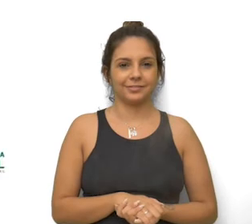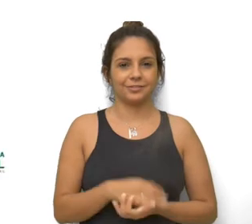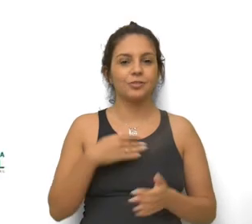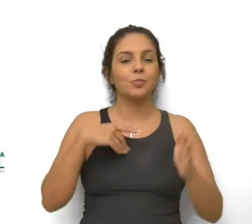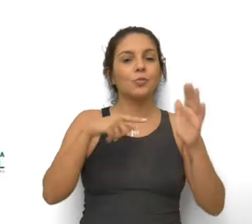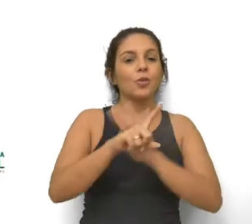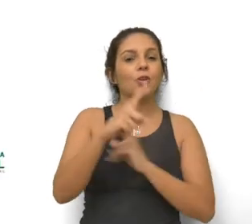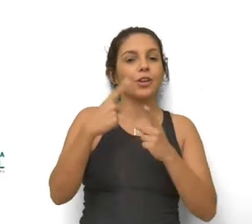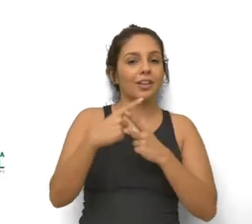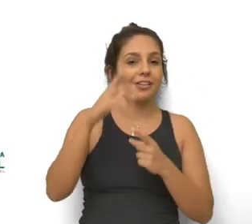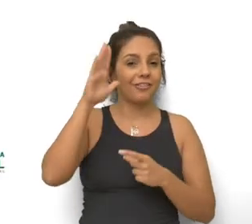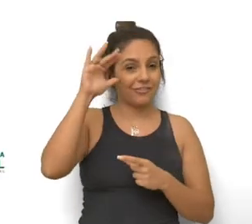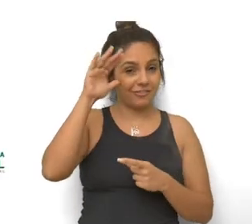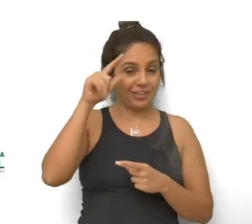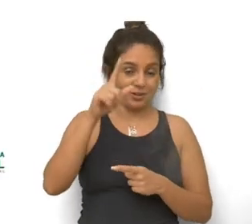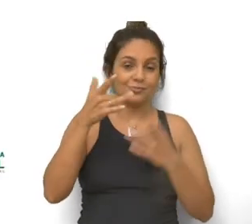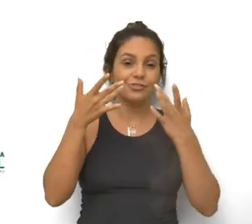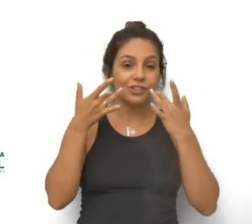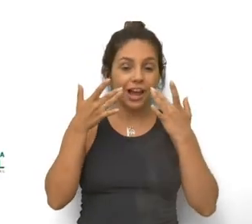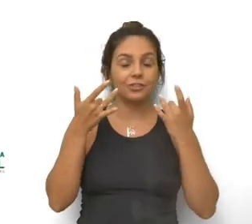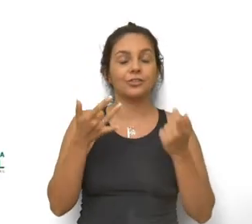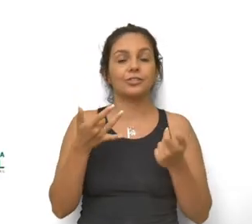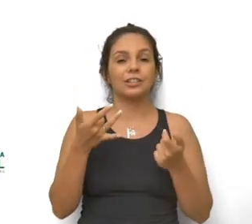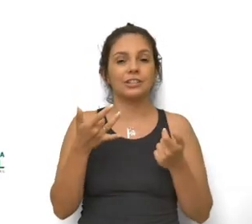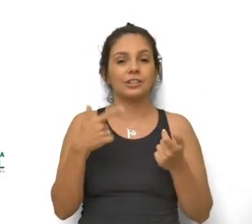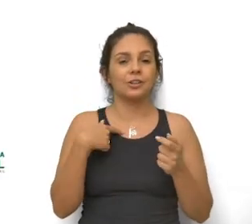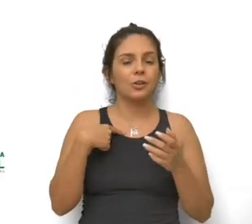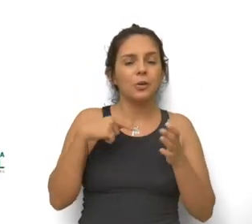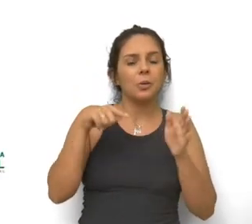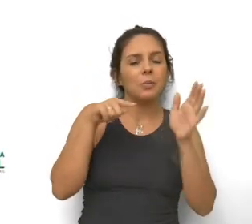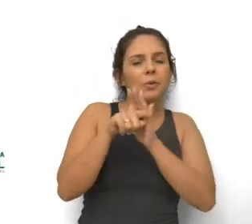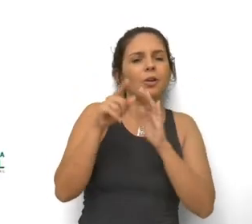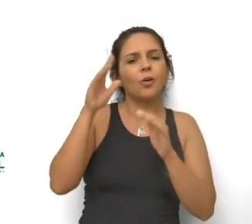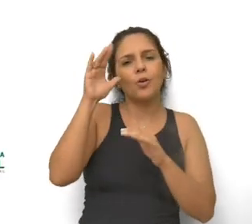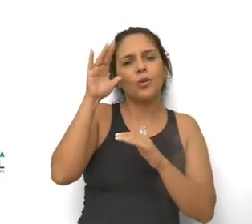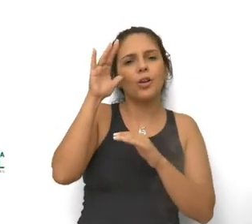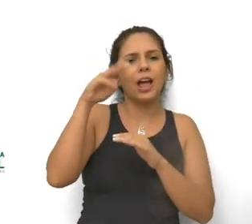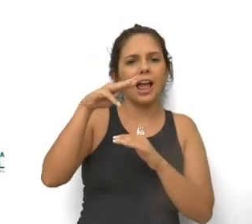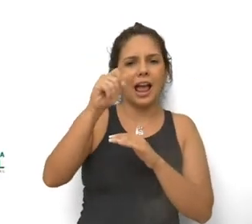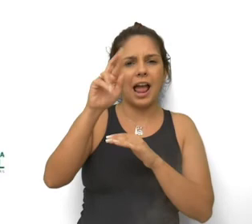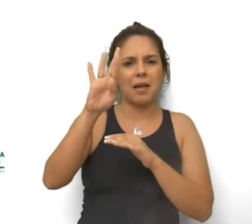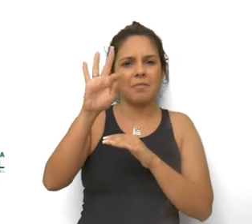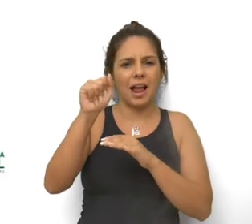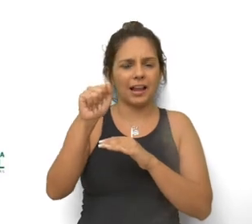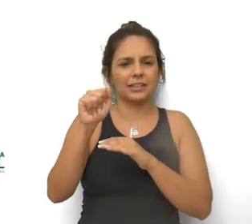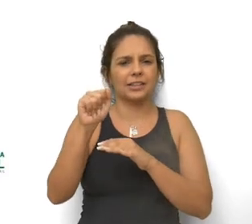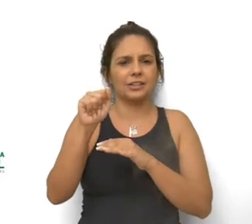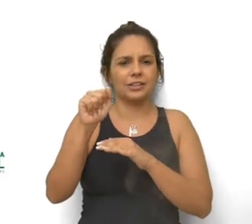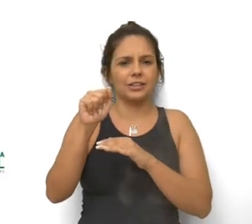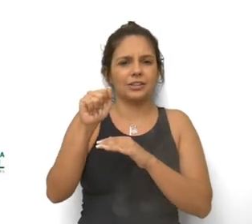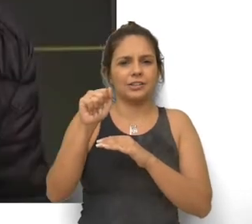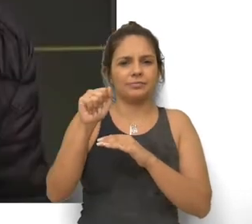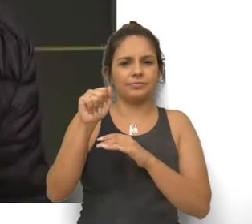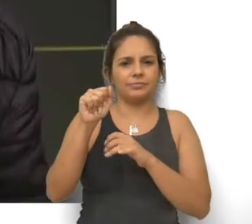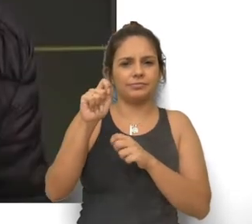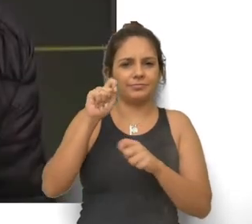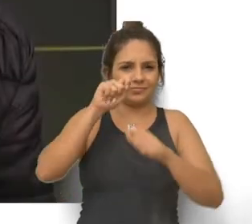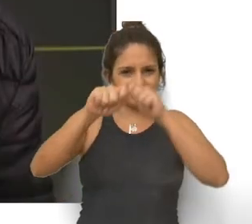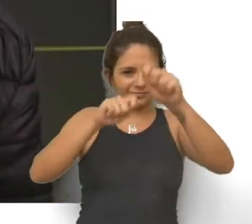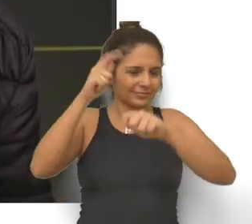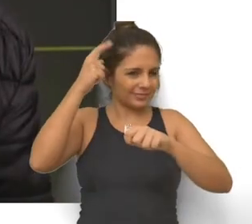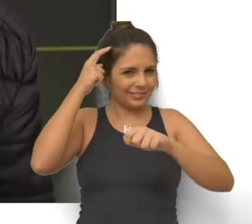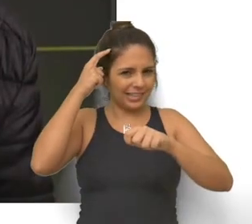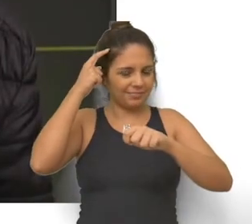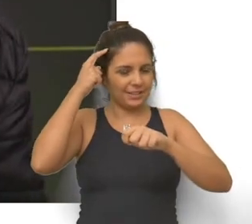isso, porque quando eu assisti o espetáculo, eu fiquei me perguntando assim, gente, a Marta deve ter dado um nó na cabeça da